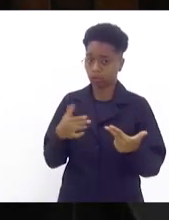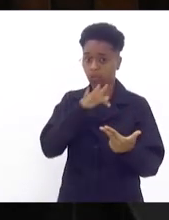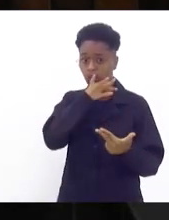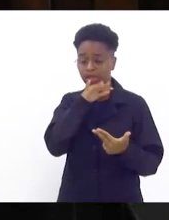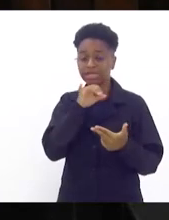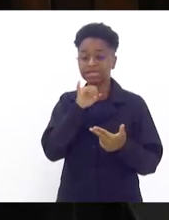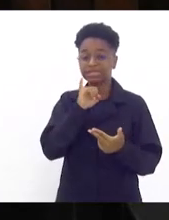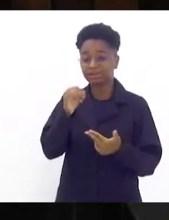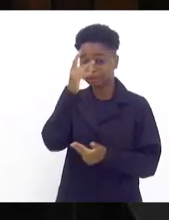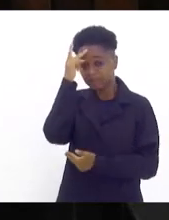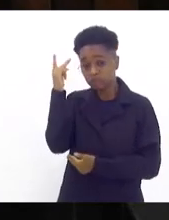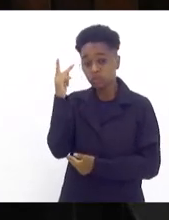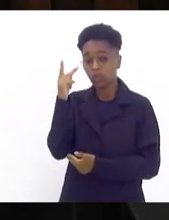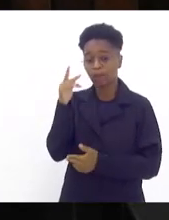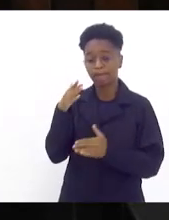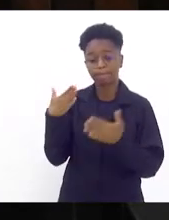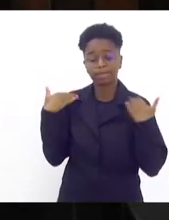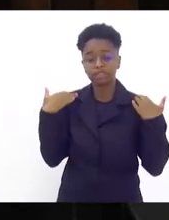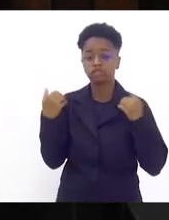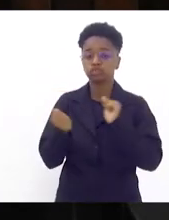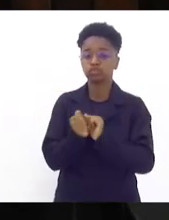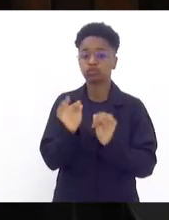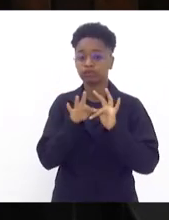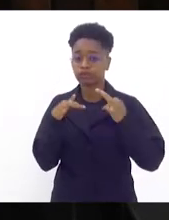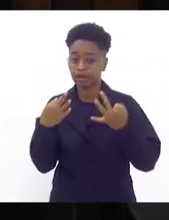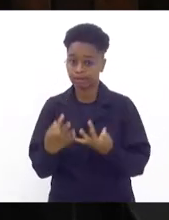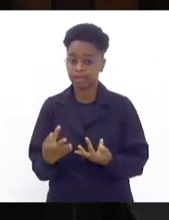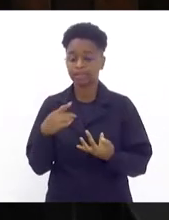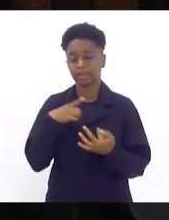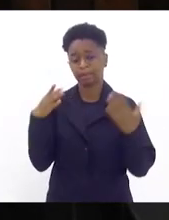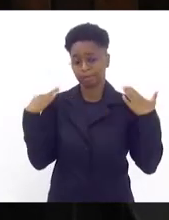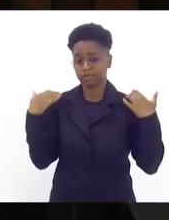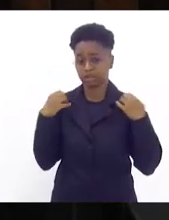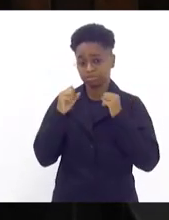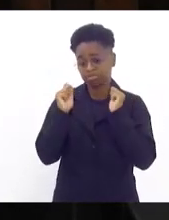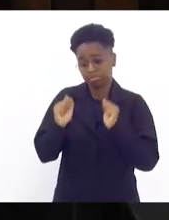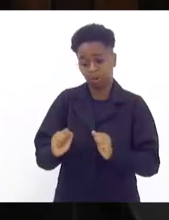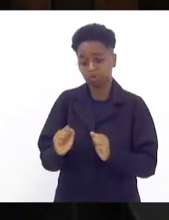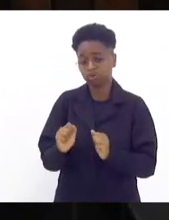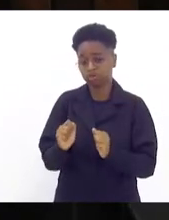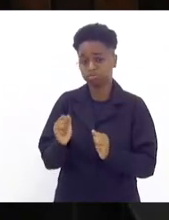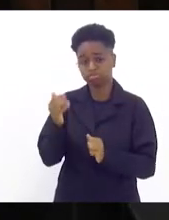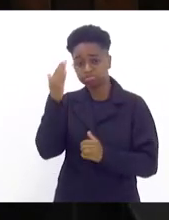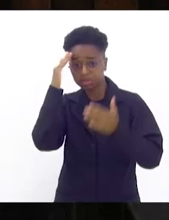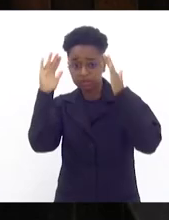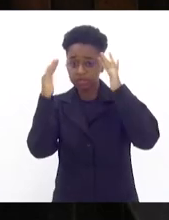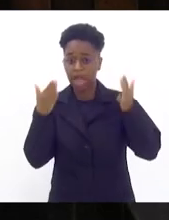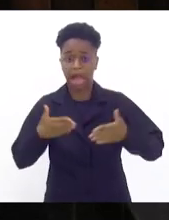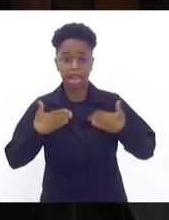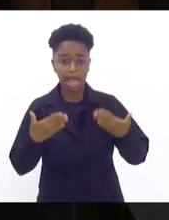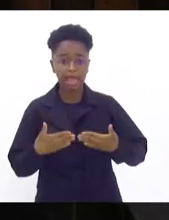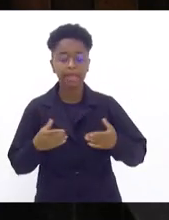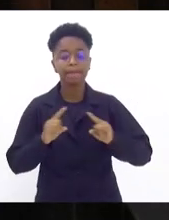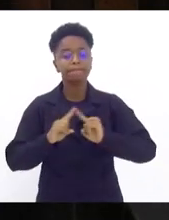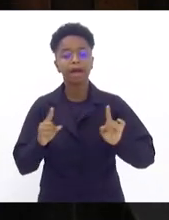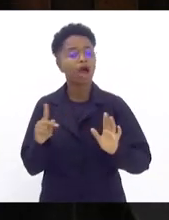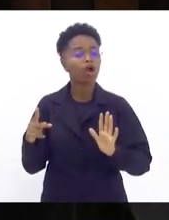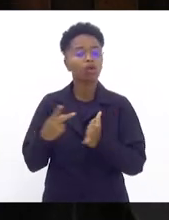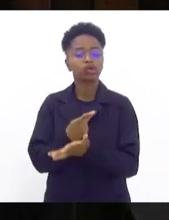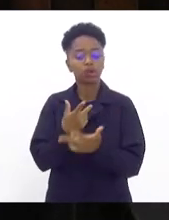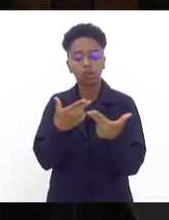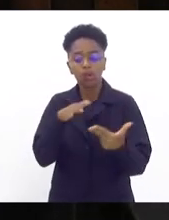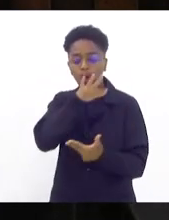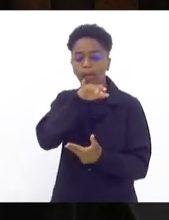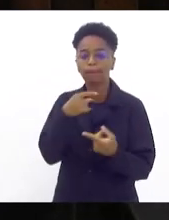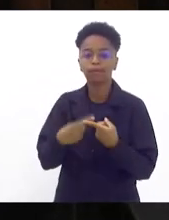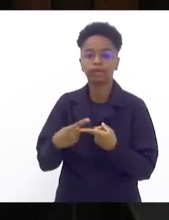se divertir com a sua família no Rio de Janeiro, num passeio que tinha tudo para ser um passeio divertido, alegre, acaba virando um terror, porque